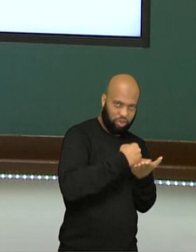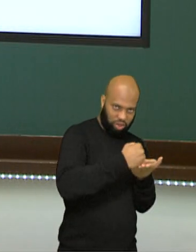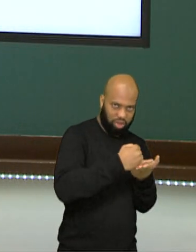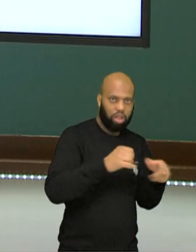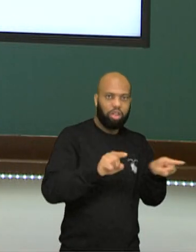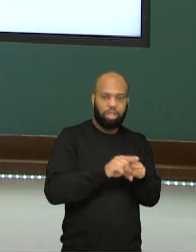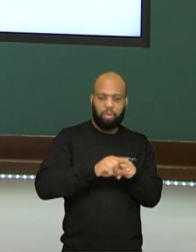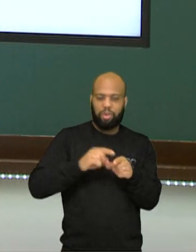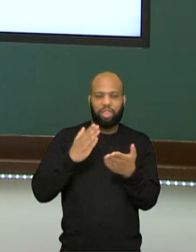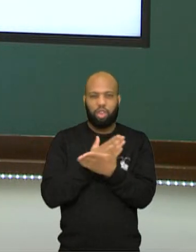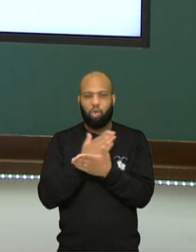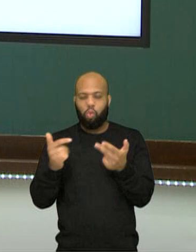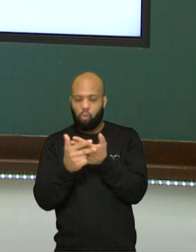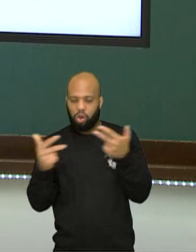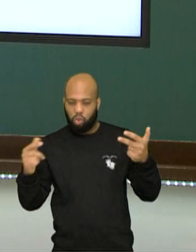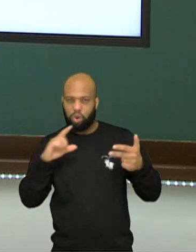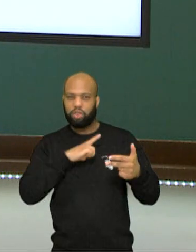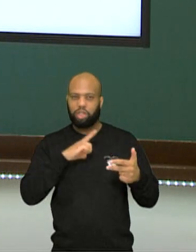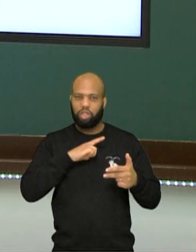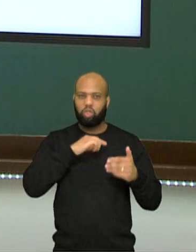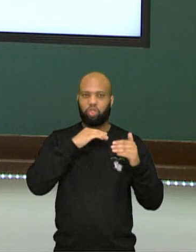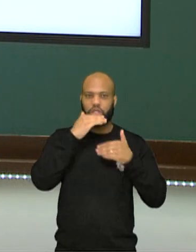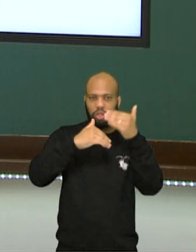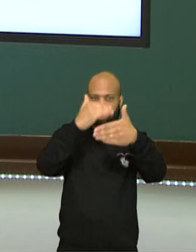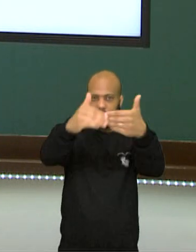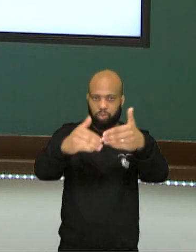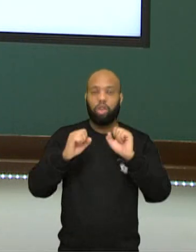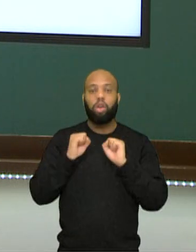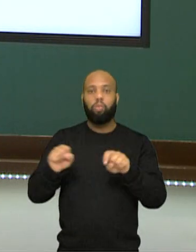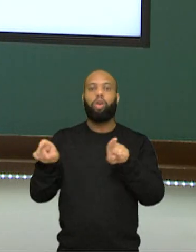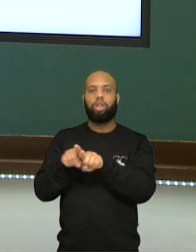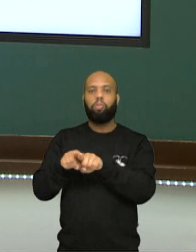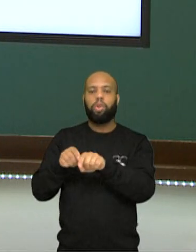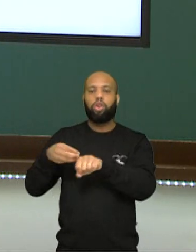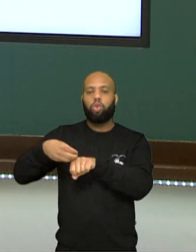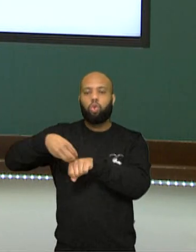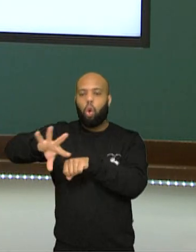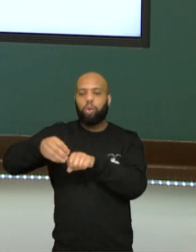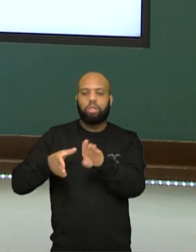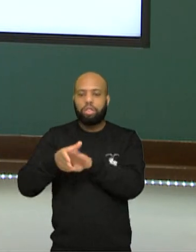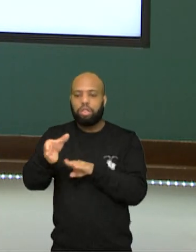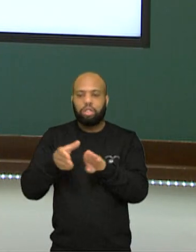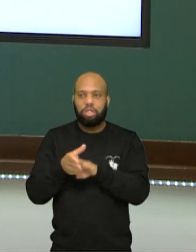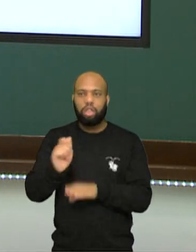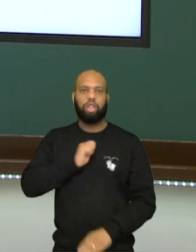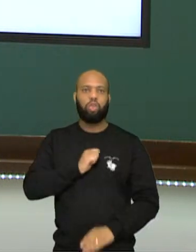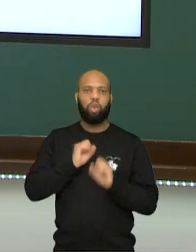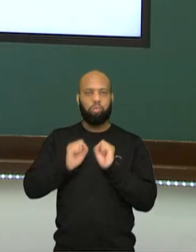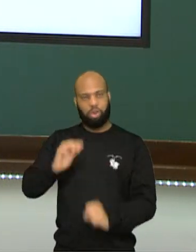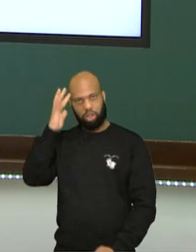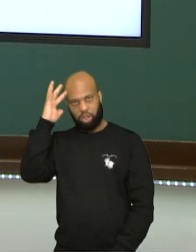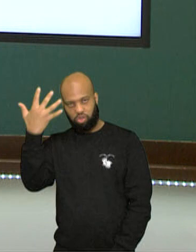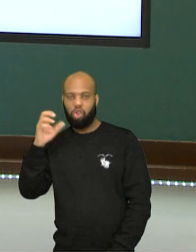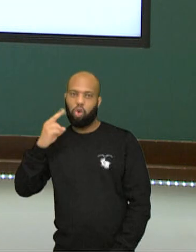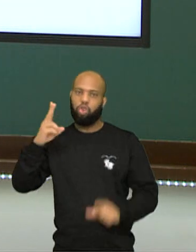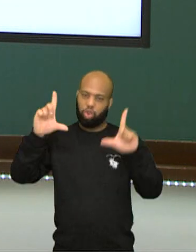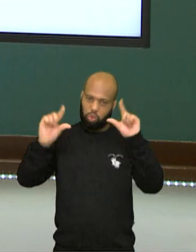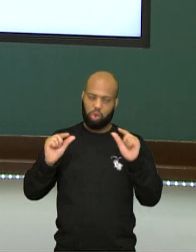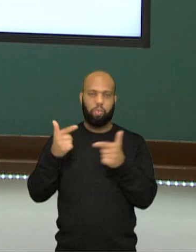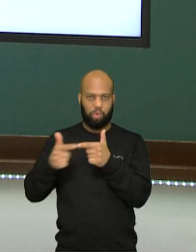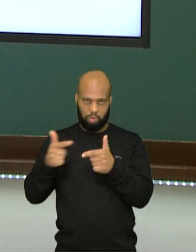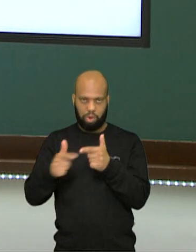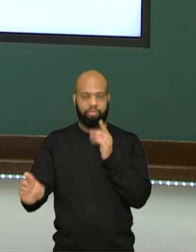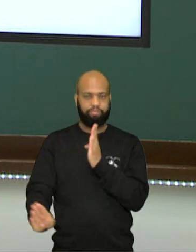introdução e ainda pode apresentar algumas sugestões de atitudes que podem solucionar ou minimizar o